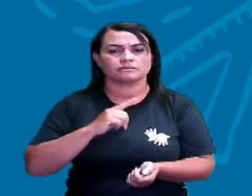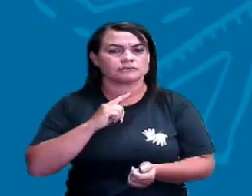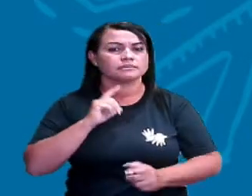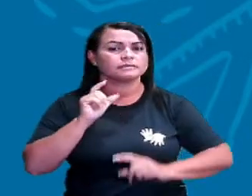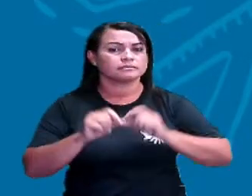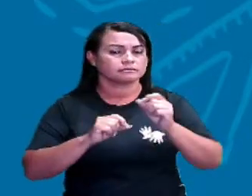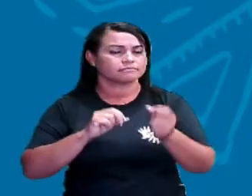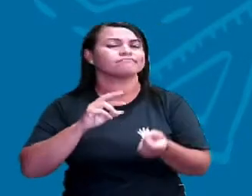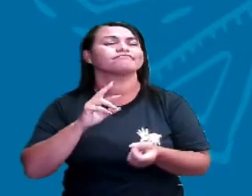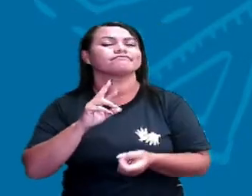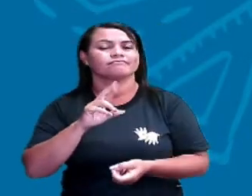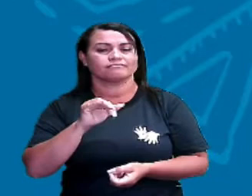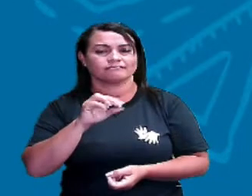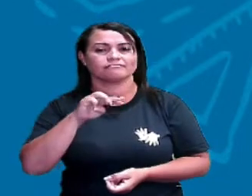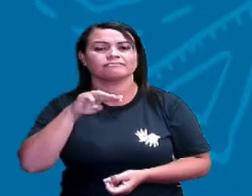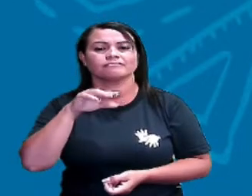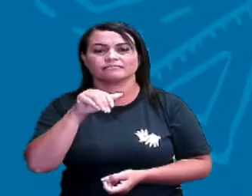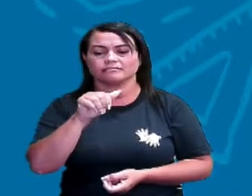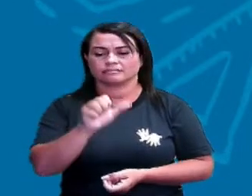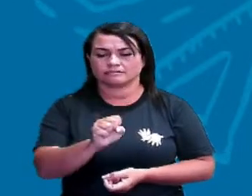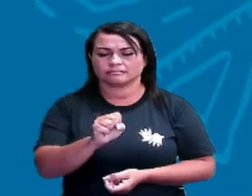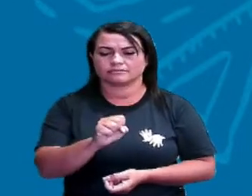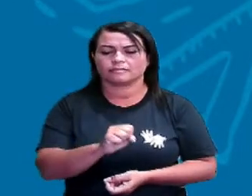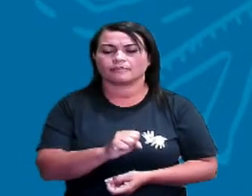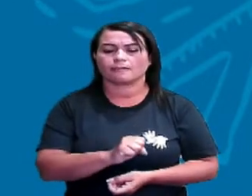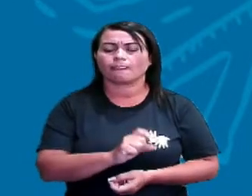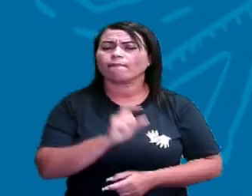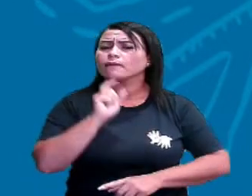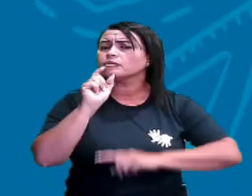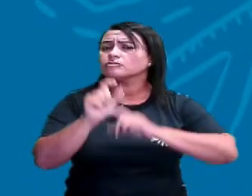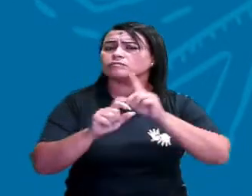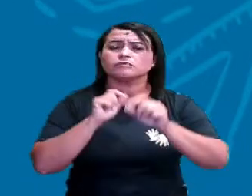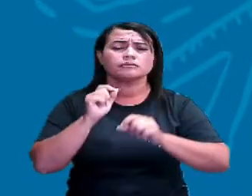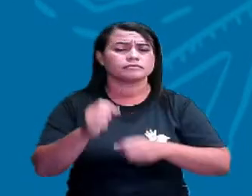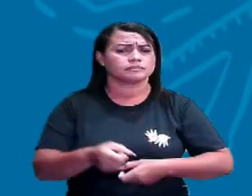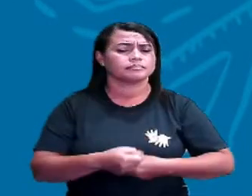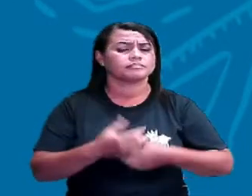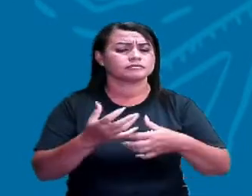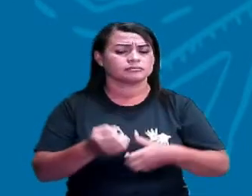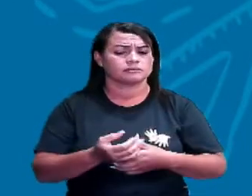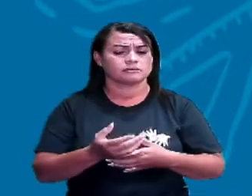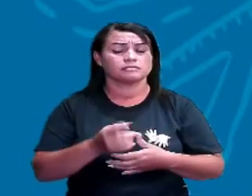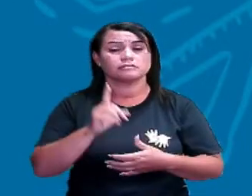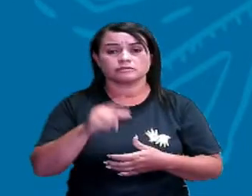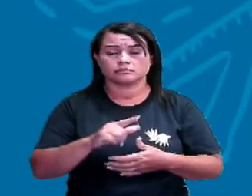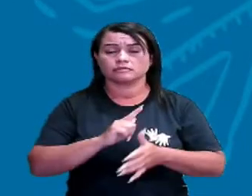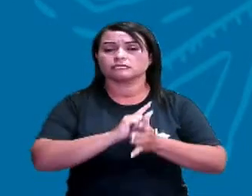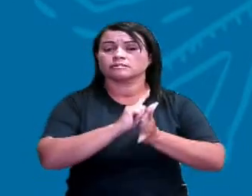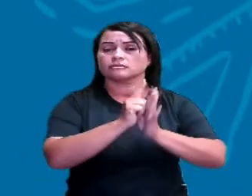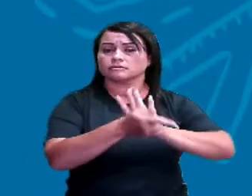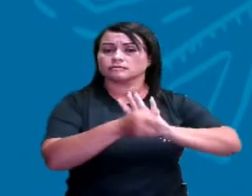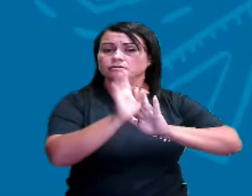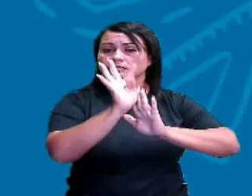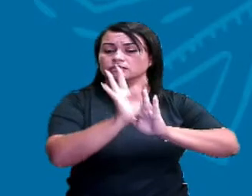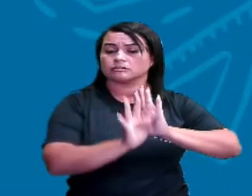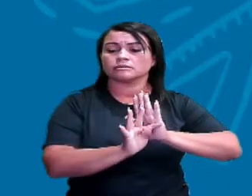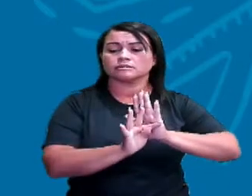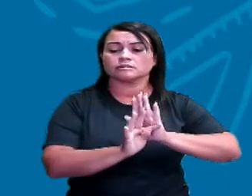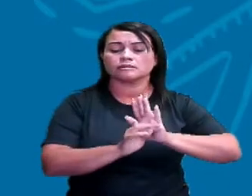tem rimas. Ó, vejam só. O que é um poema? O poema é um gênero